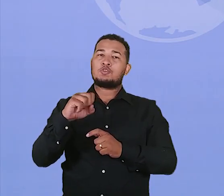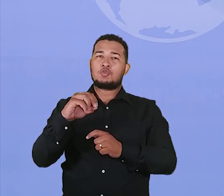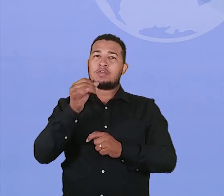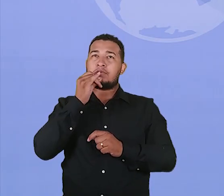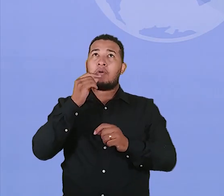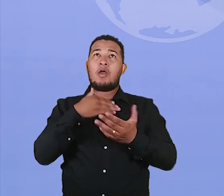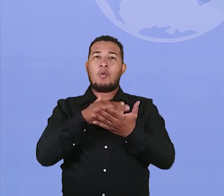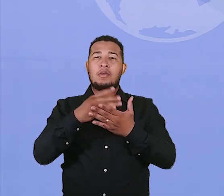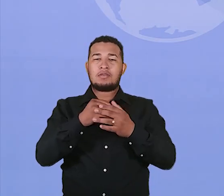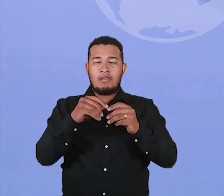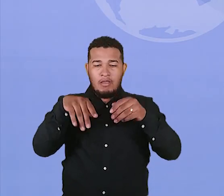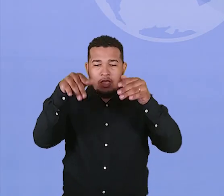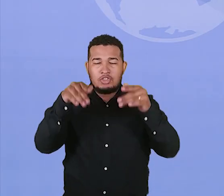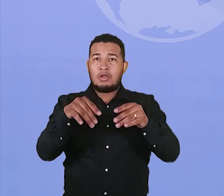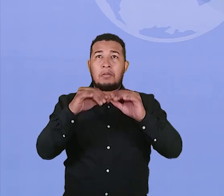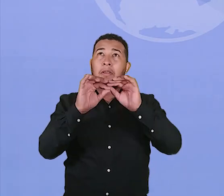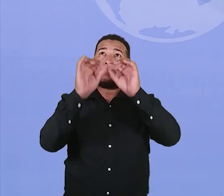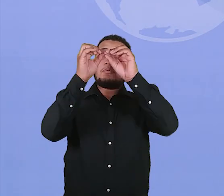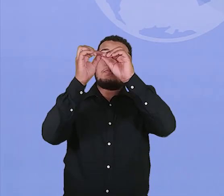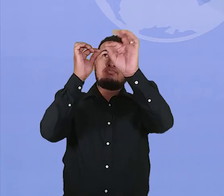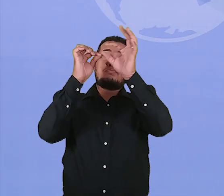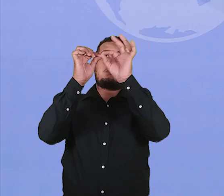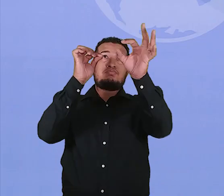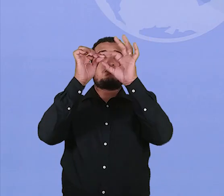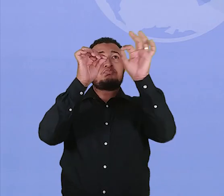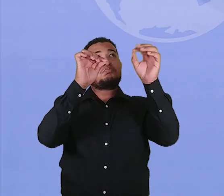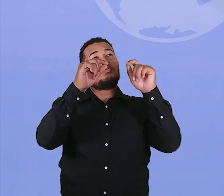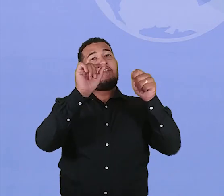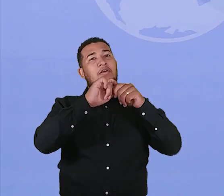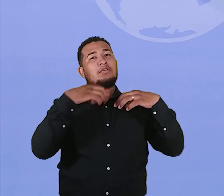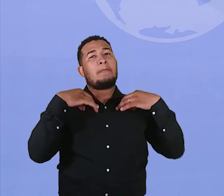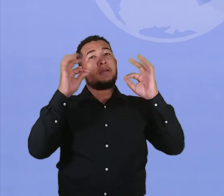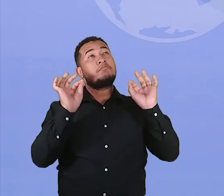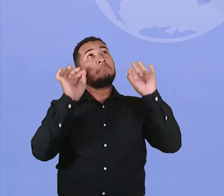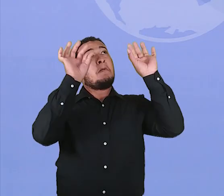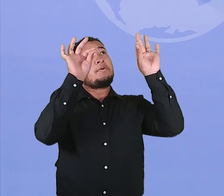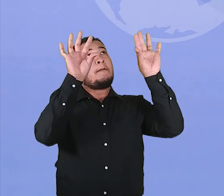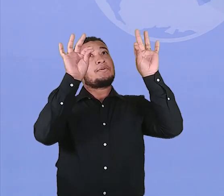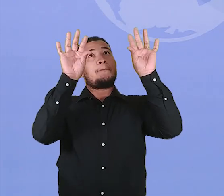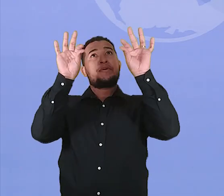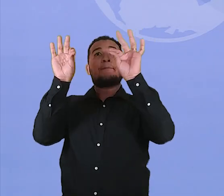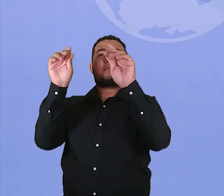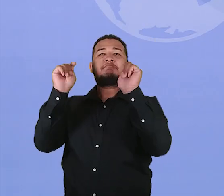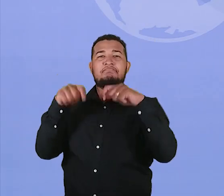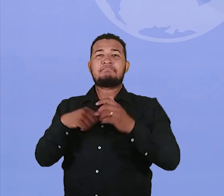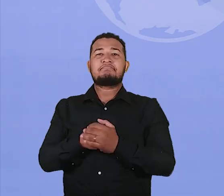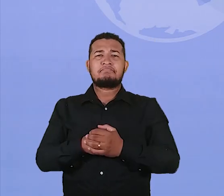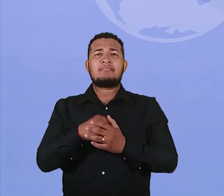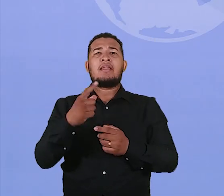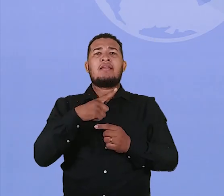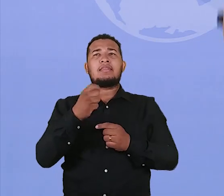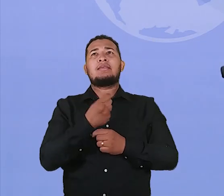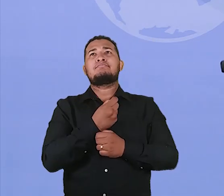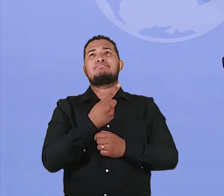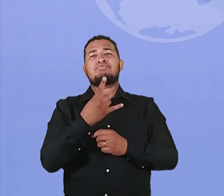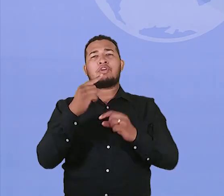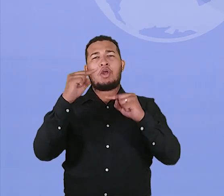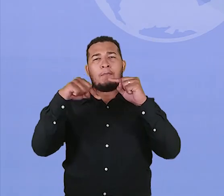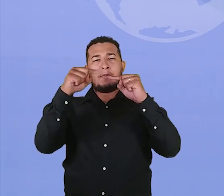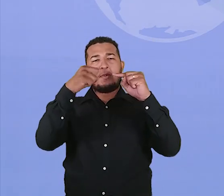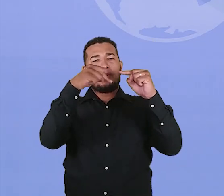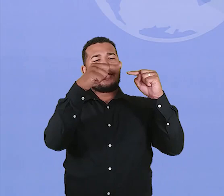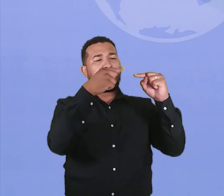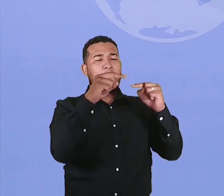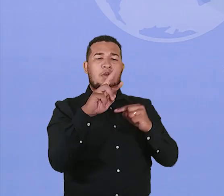vocês já viram algum varal suspenso quem mora em apartamento com certeza né então varal suspenso ele tem várias